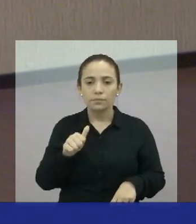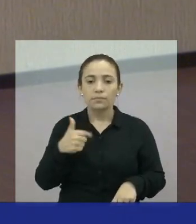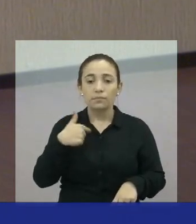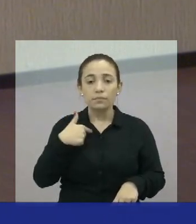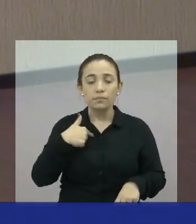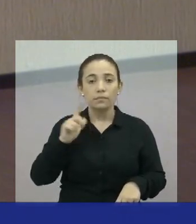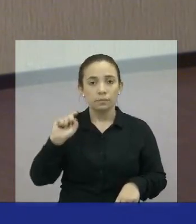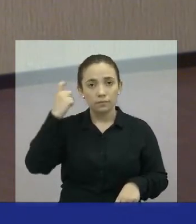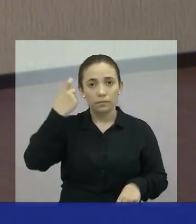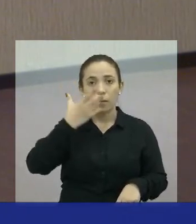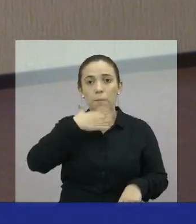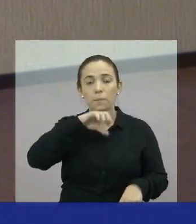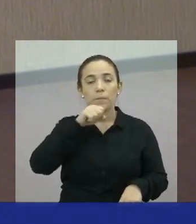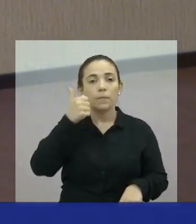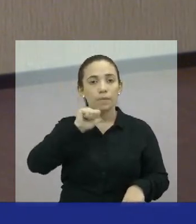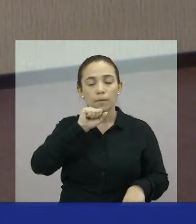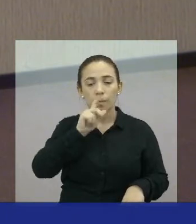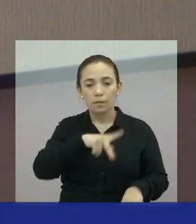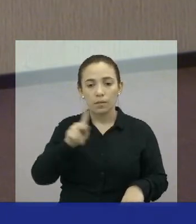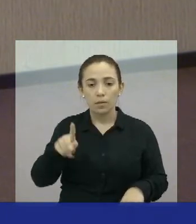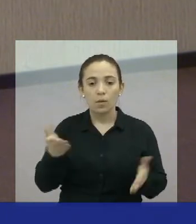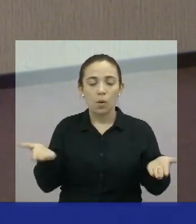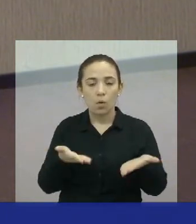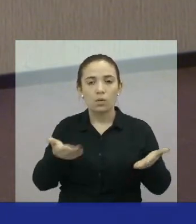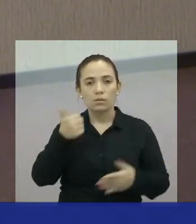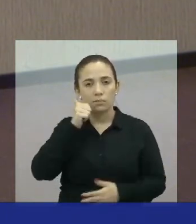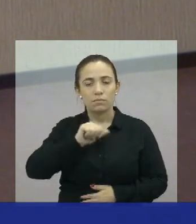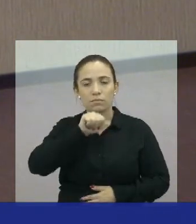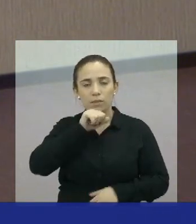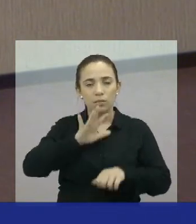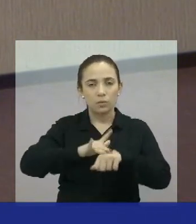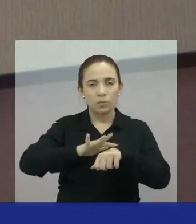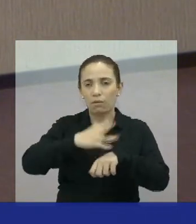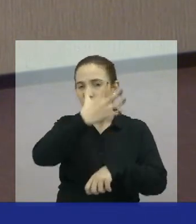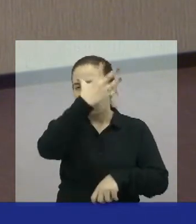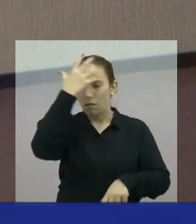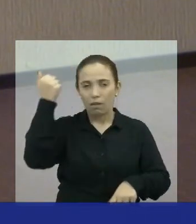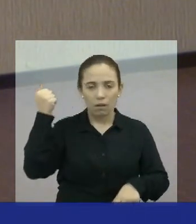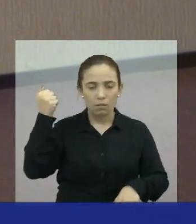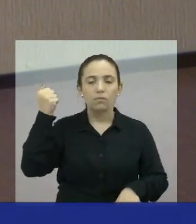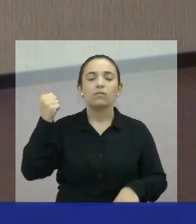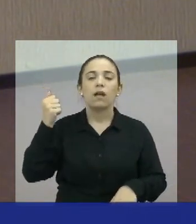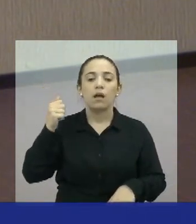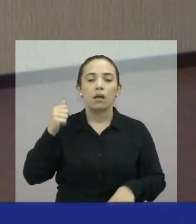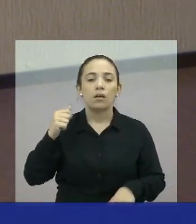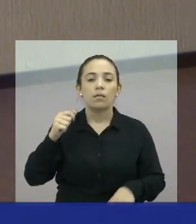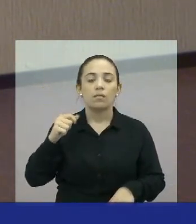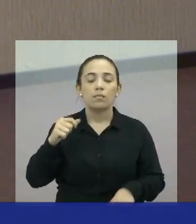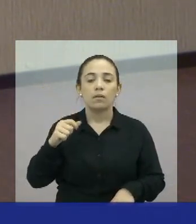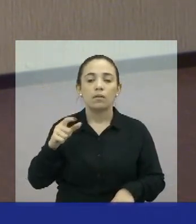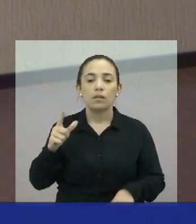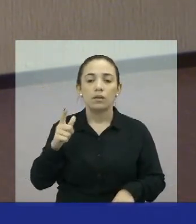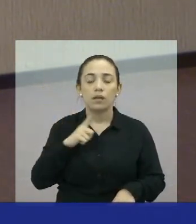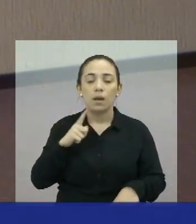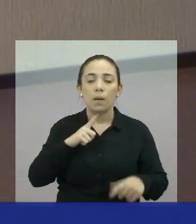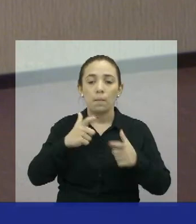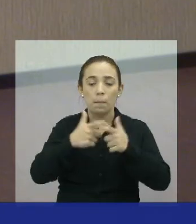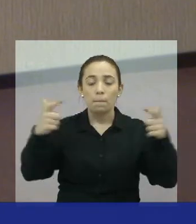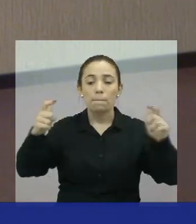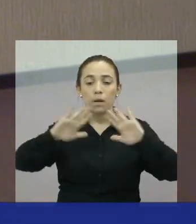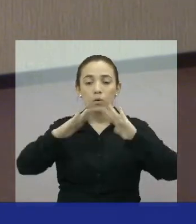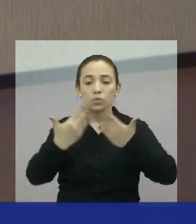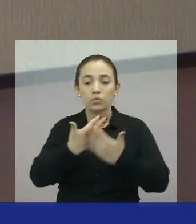foram professores. Minha mãe hoje está com Alzheimer, professora do município e do estado. E veja, a maioria das